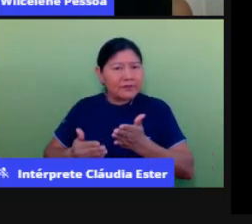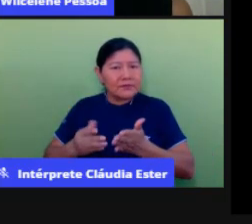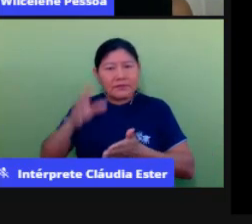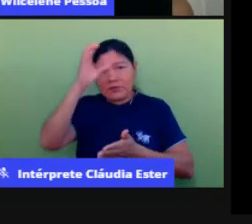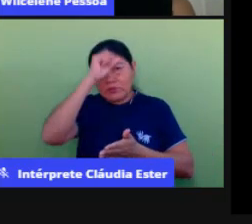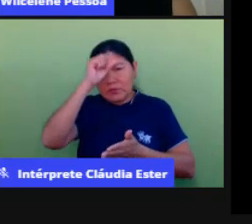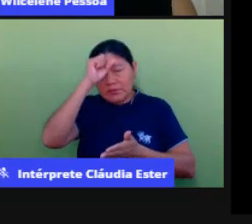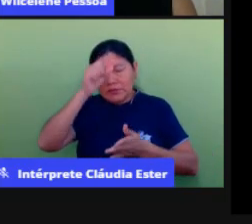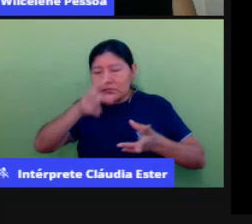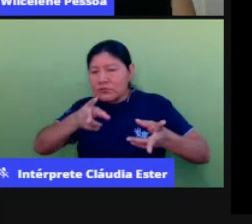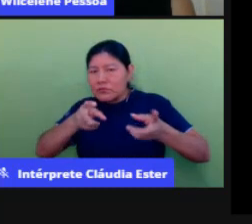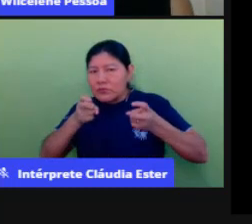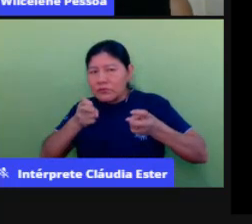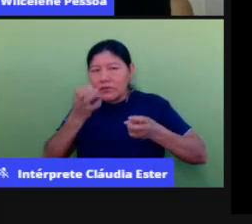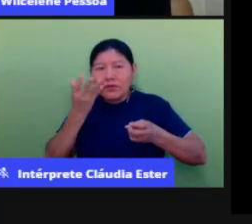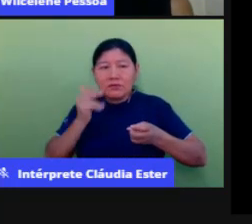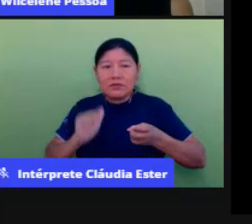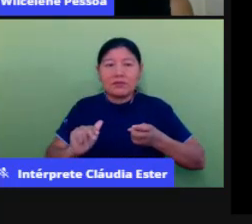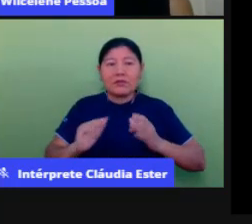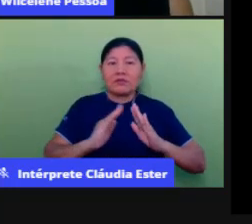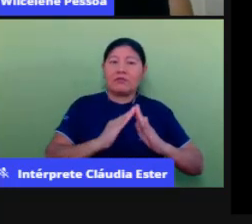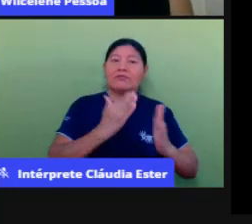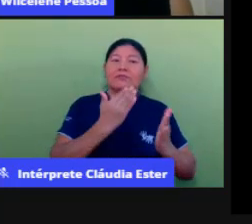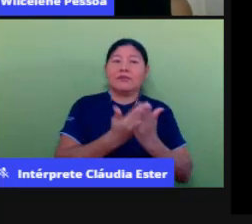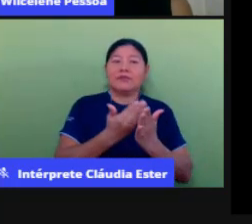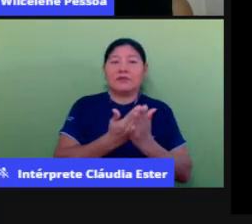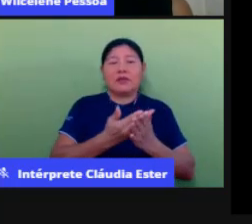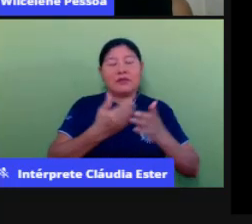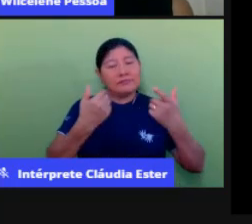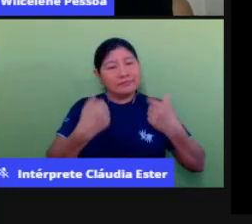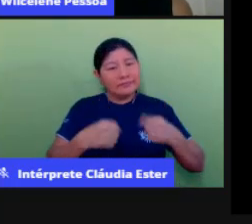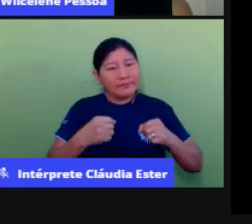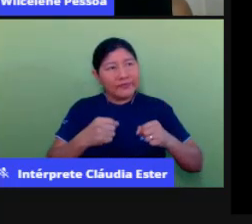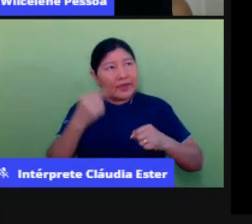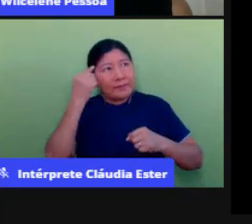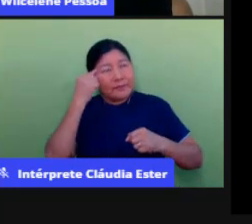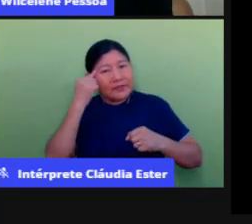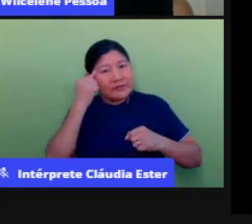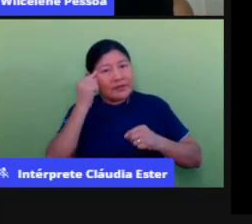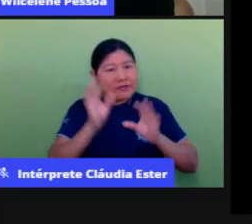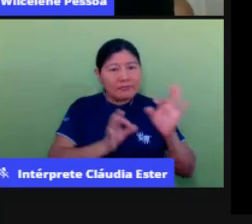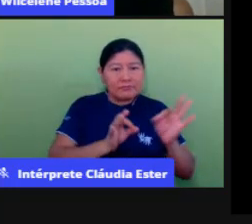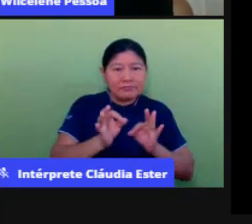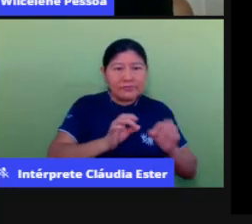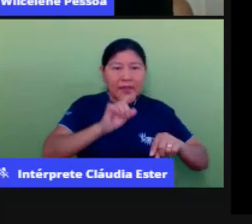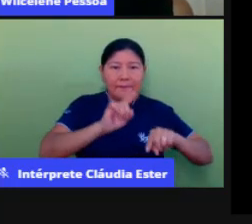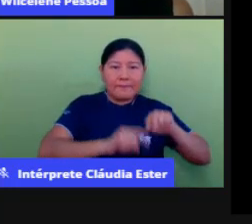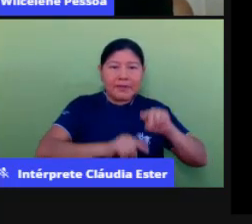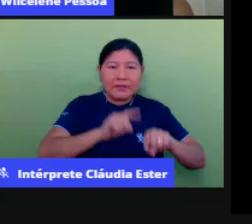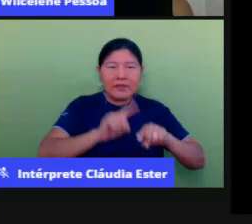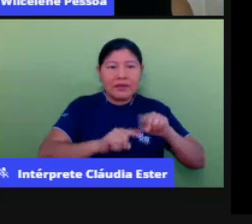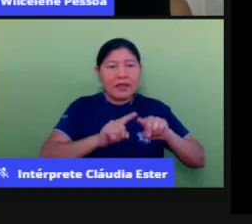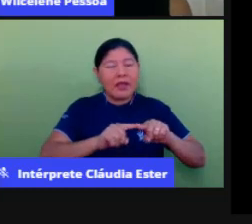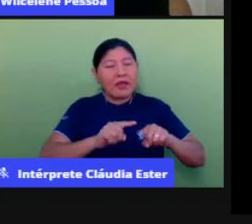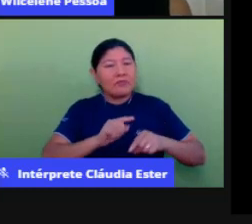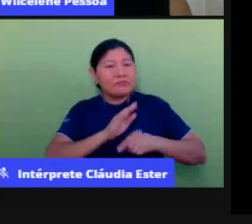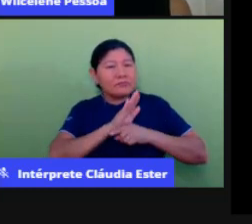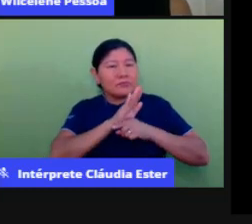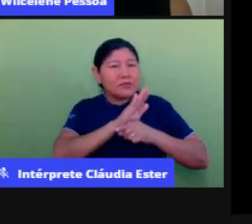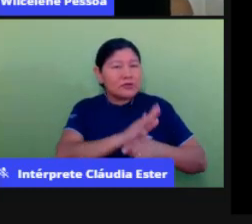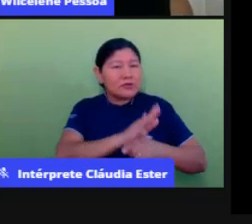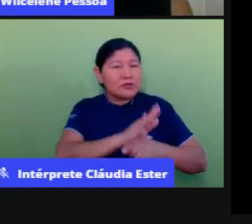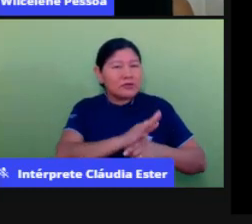devessem elaborar, desenvolver materiais com atividades educativas, de caráter eminentemente